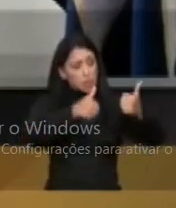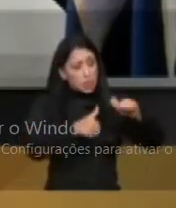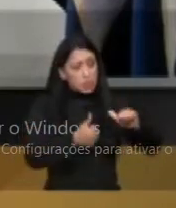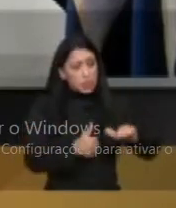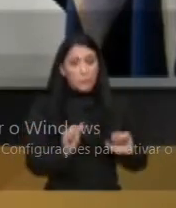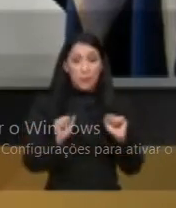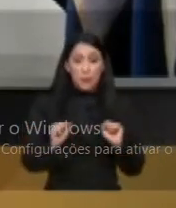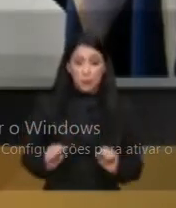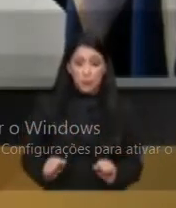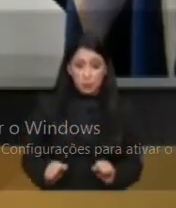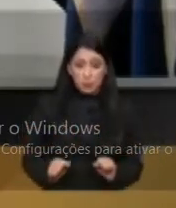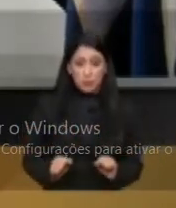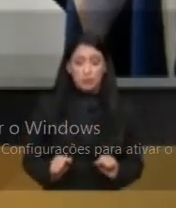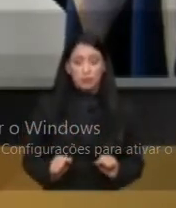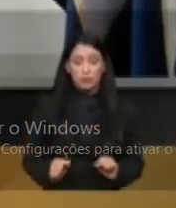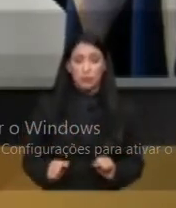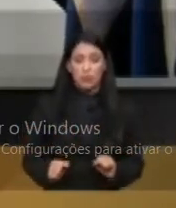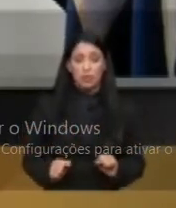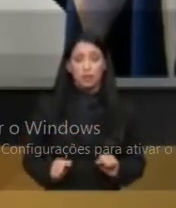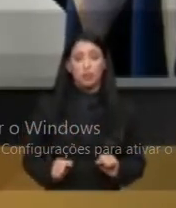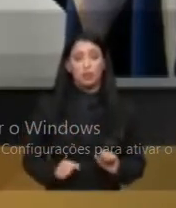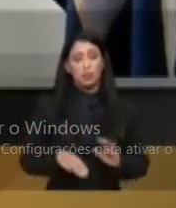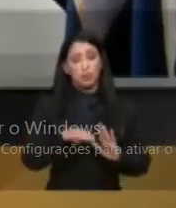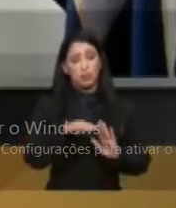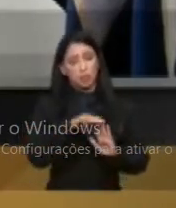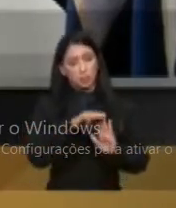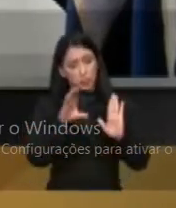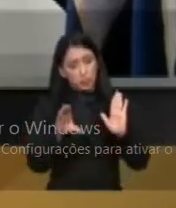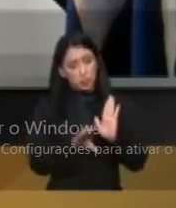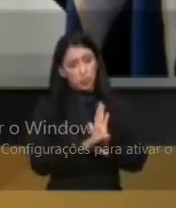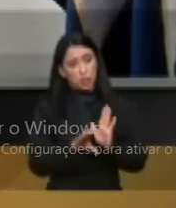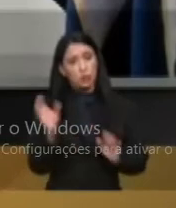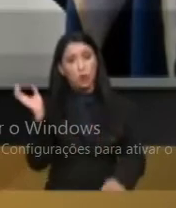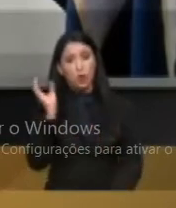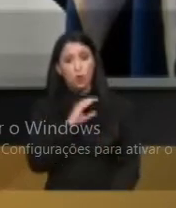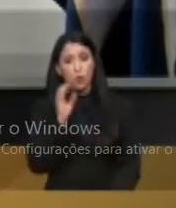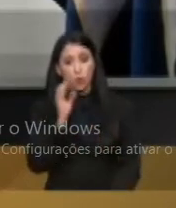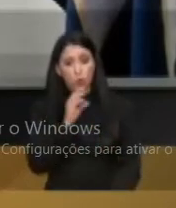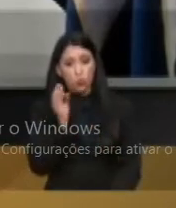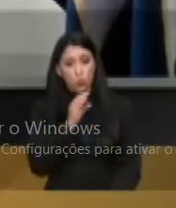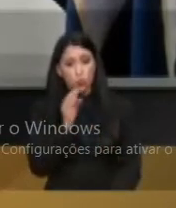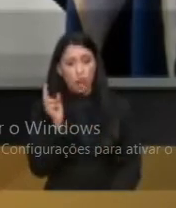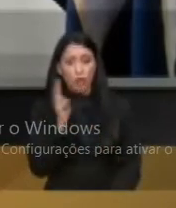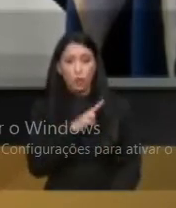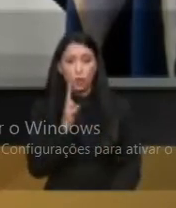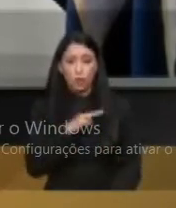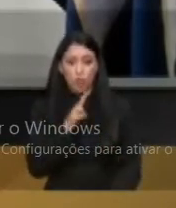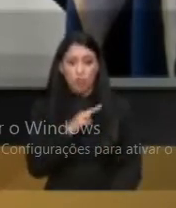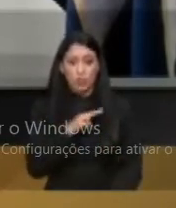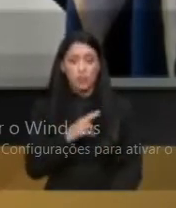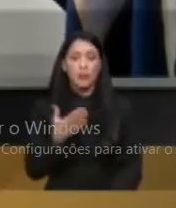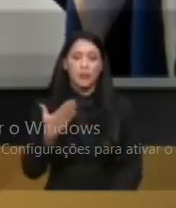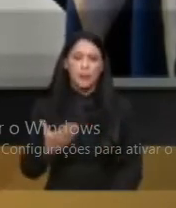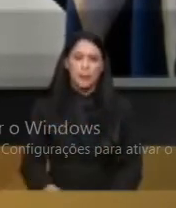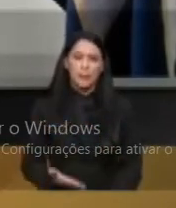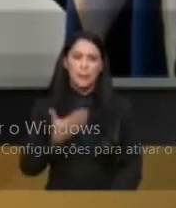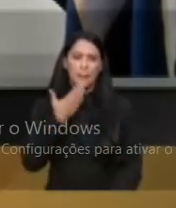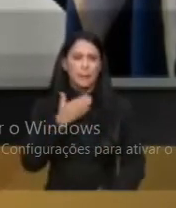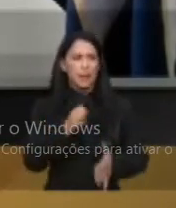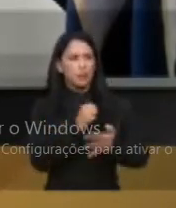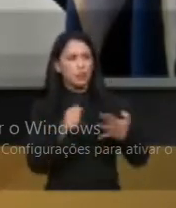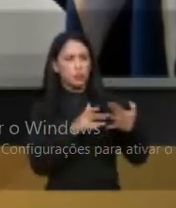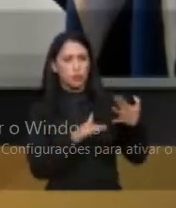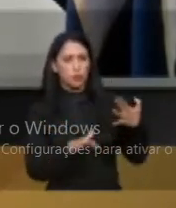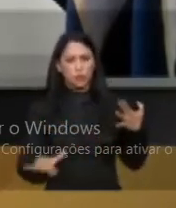colegiado examine a possibilidade de concessão da tutela de urgência.